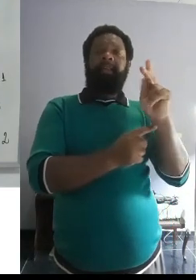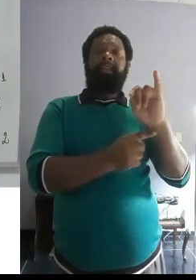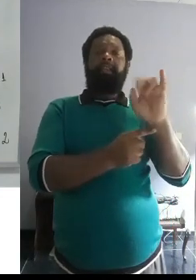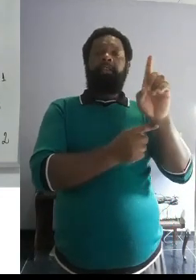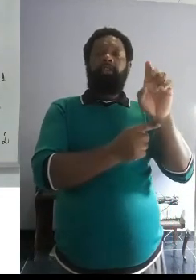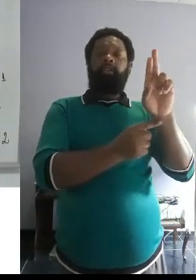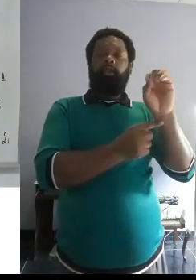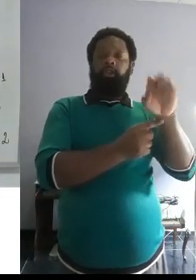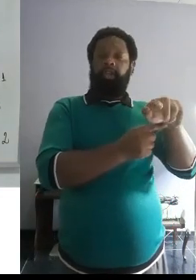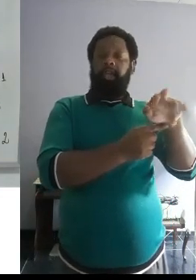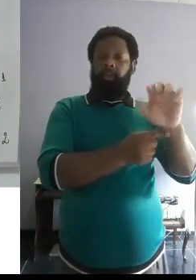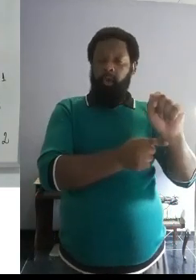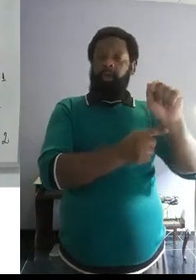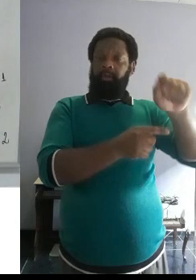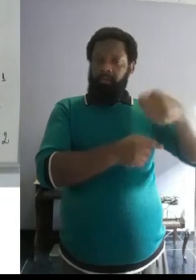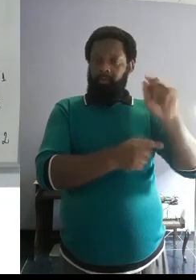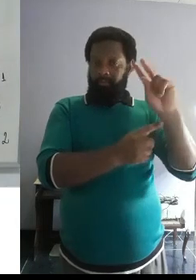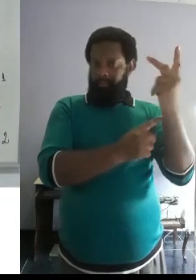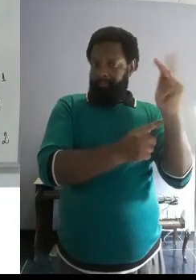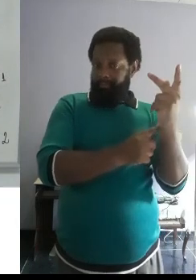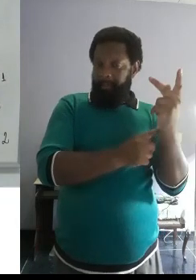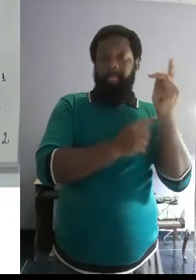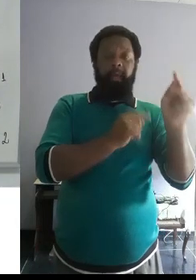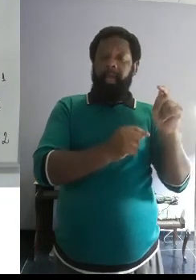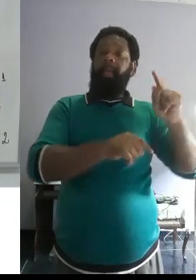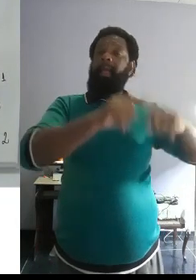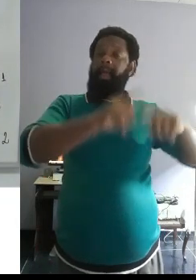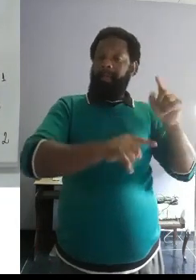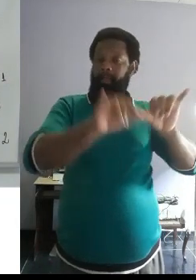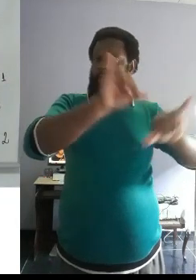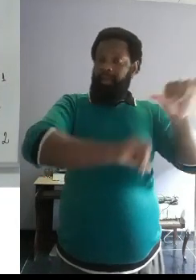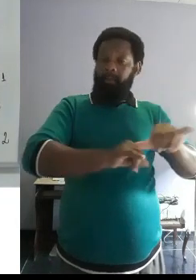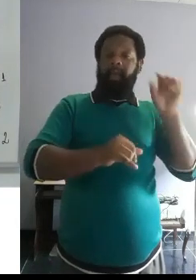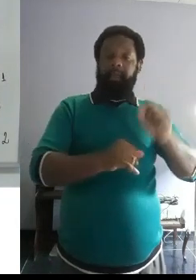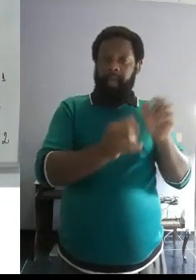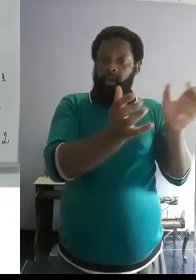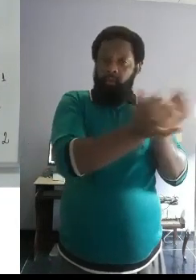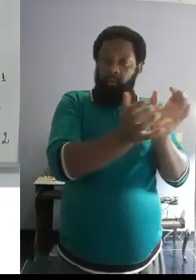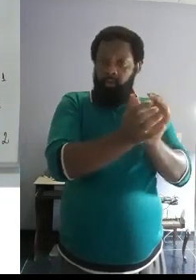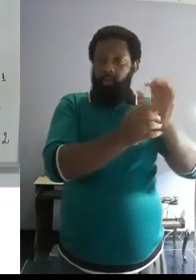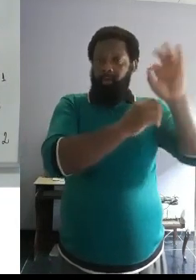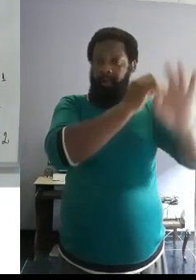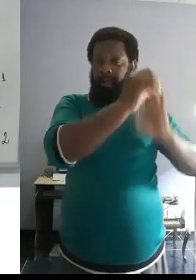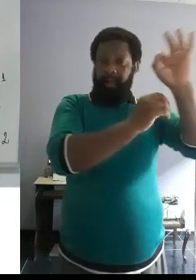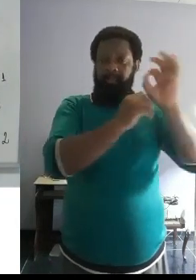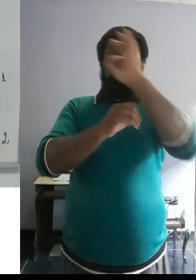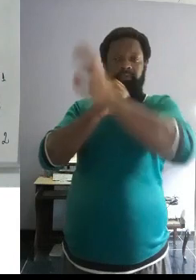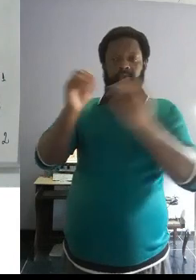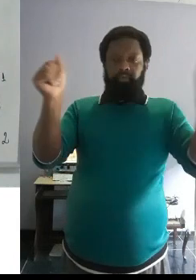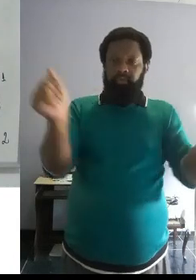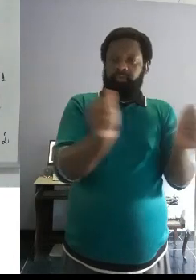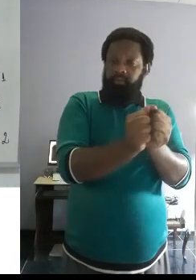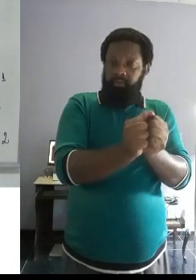um elemento químico. E o elemento químico, ele, como eu disse, é um conjunto de átomos. Então você tem